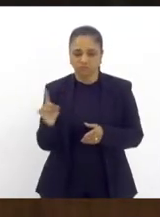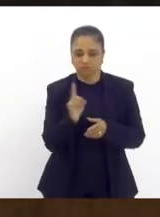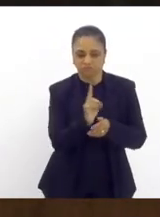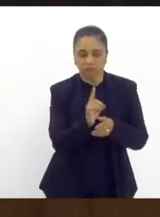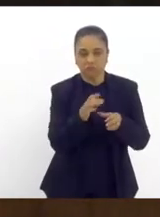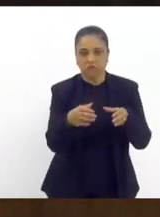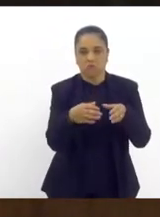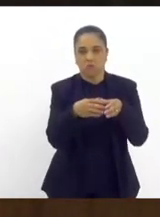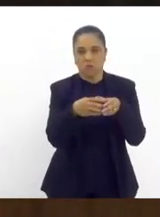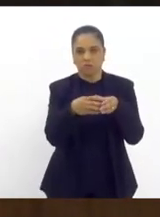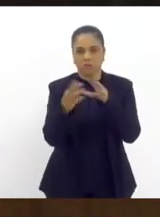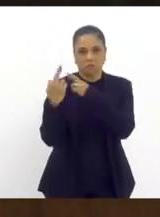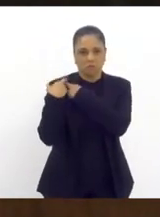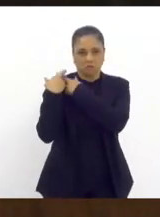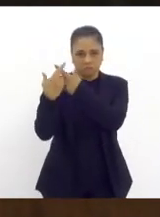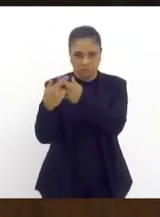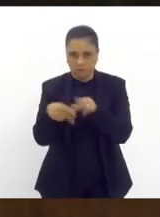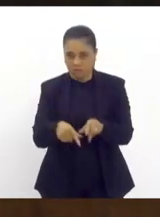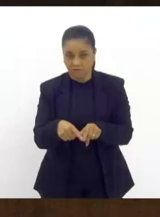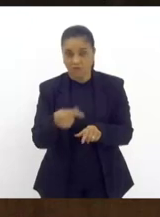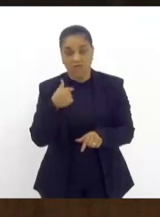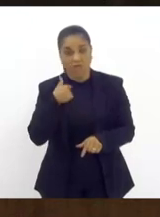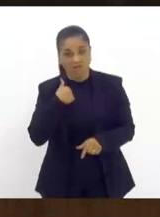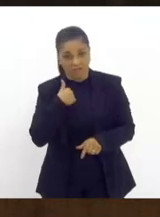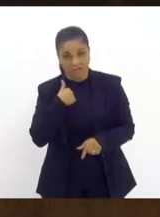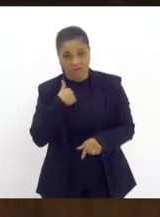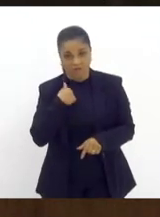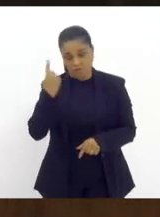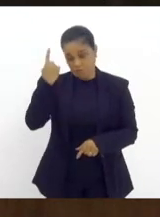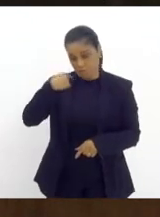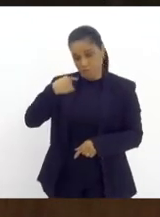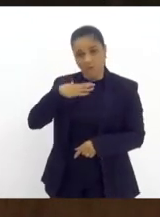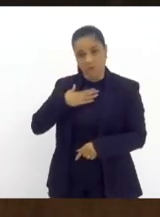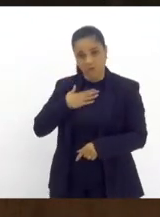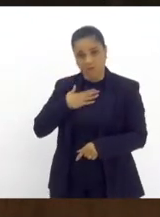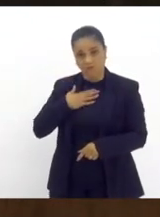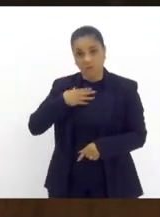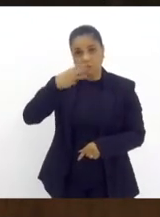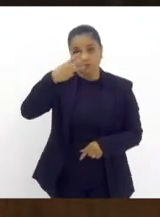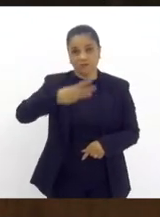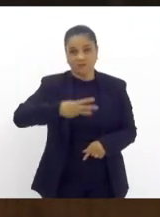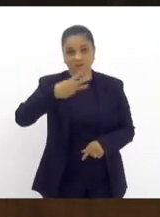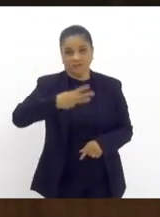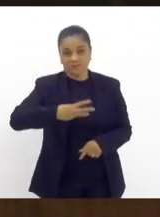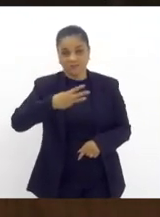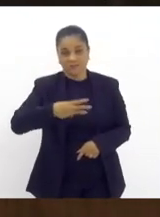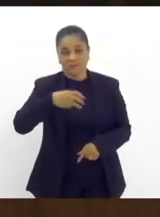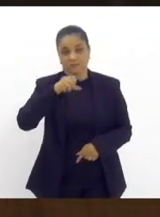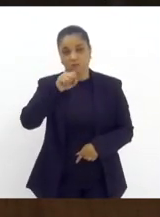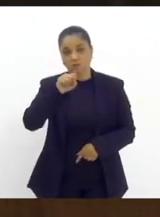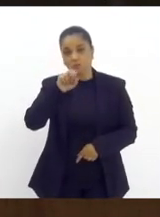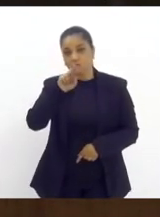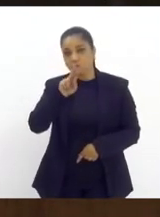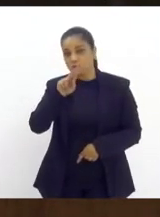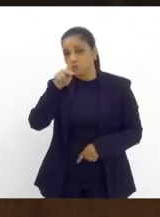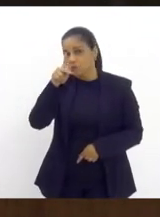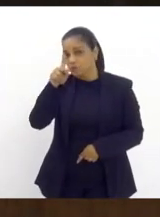e fui designado terceiro suplente da ccj